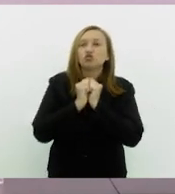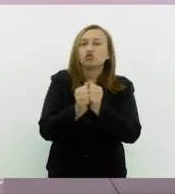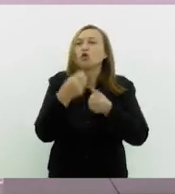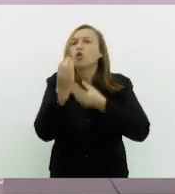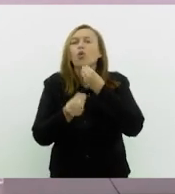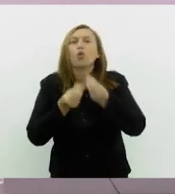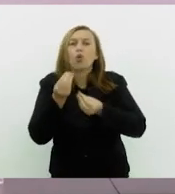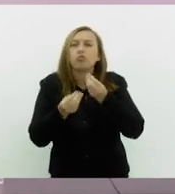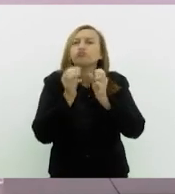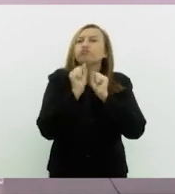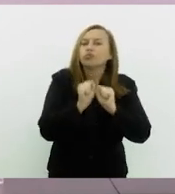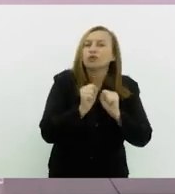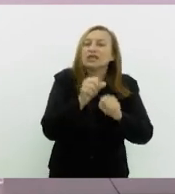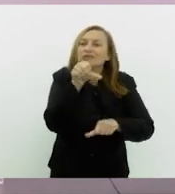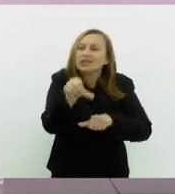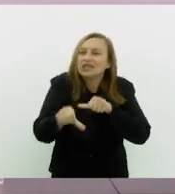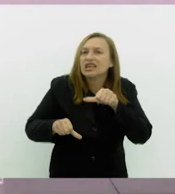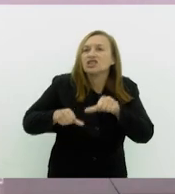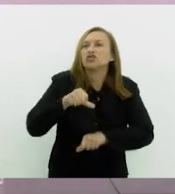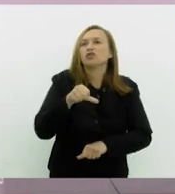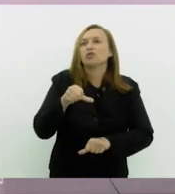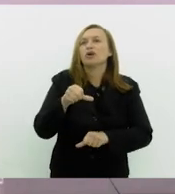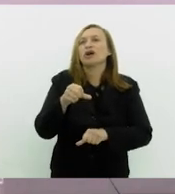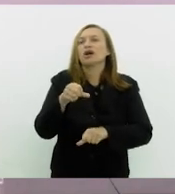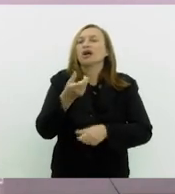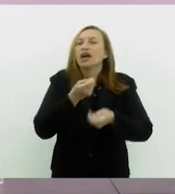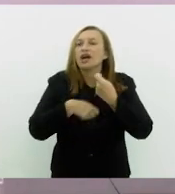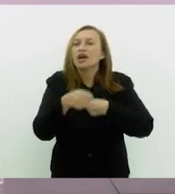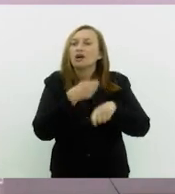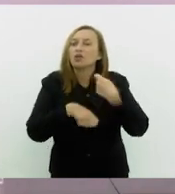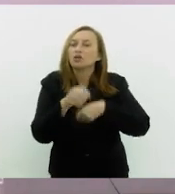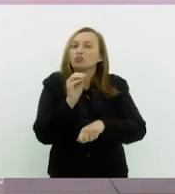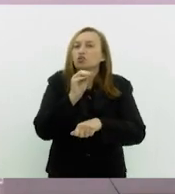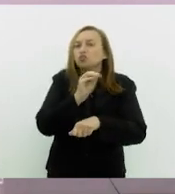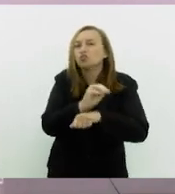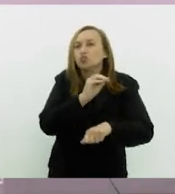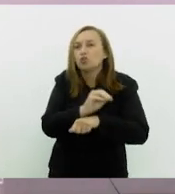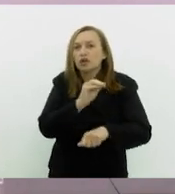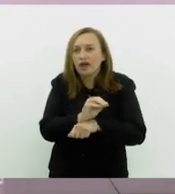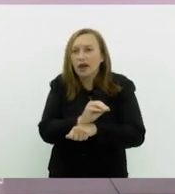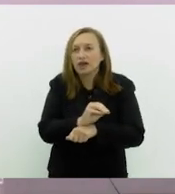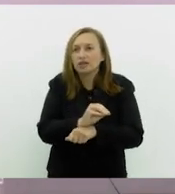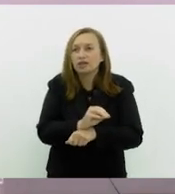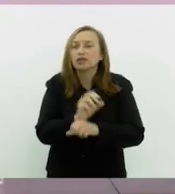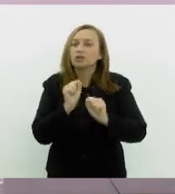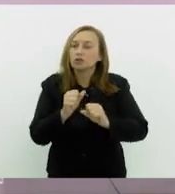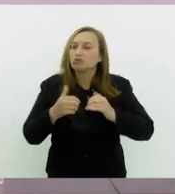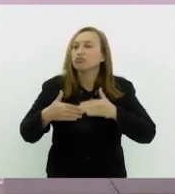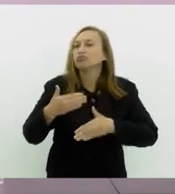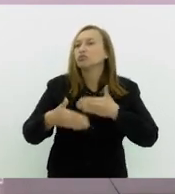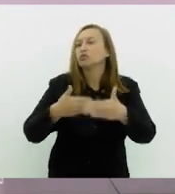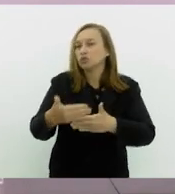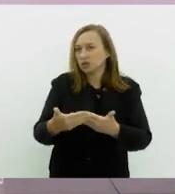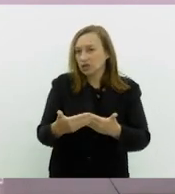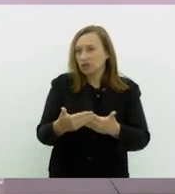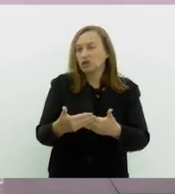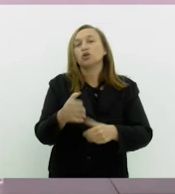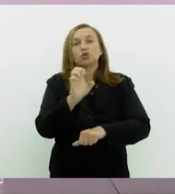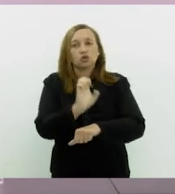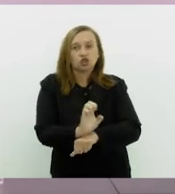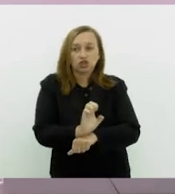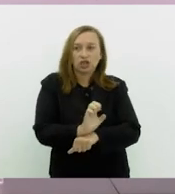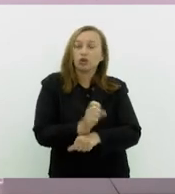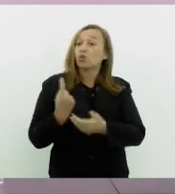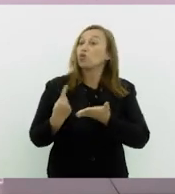como podemos transformar a economia do cuidado em algo que se processe também a partir do Estado, com